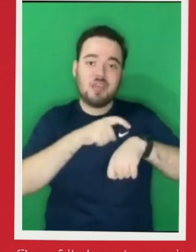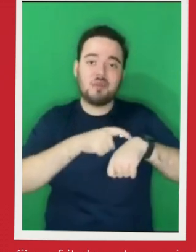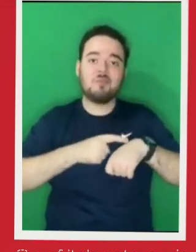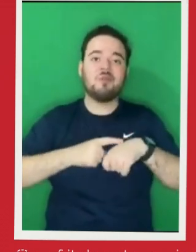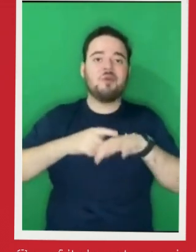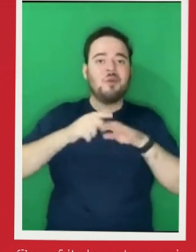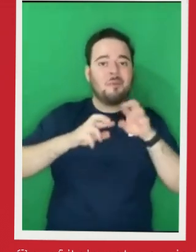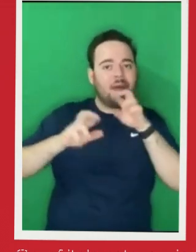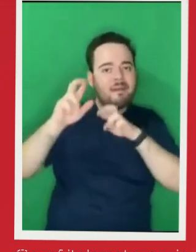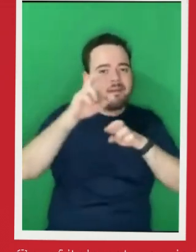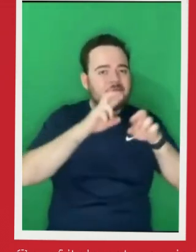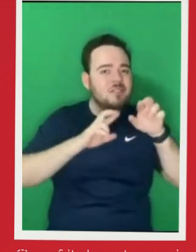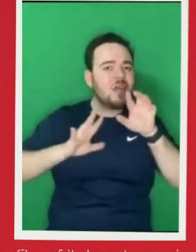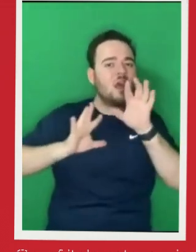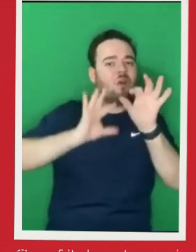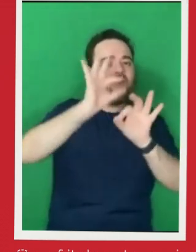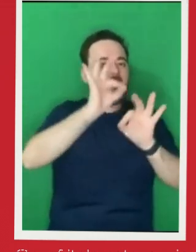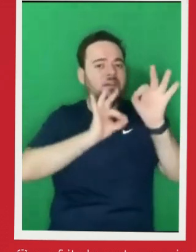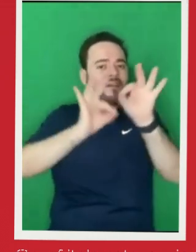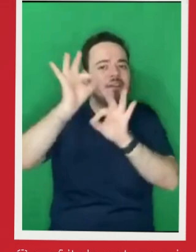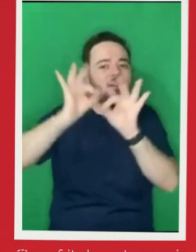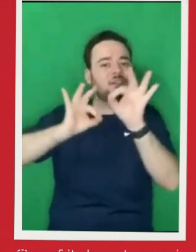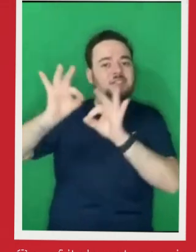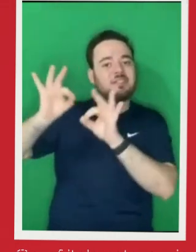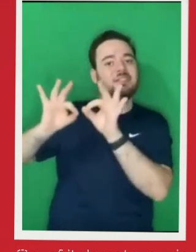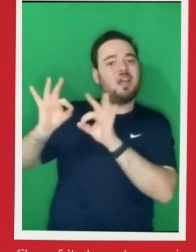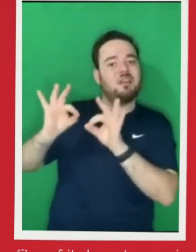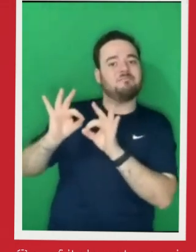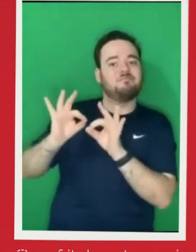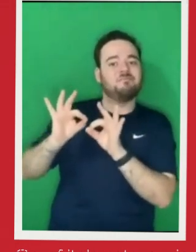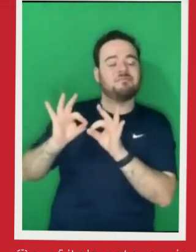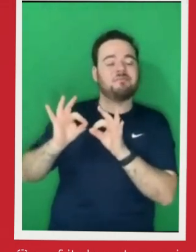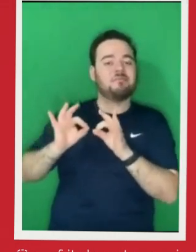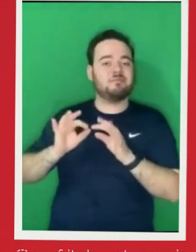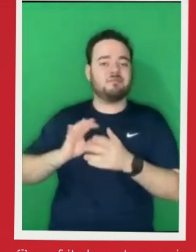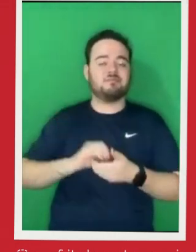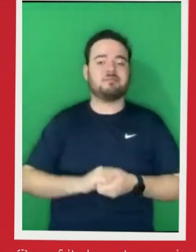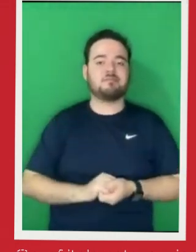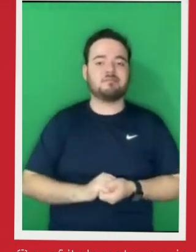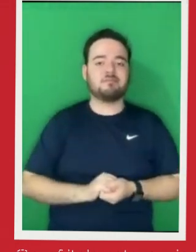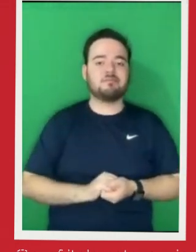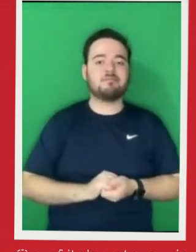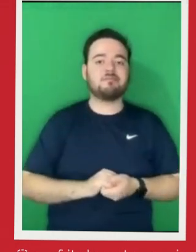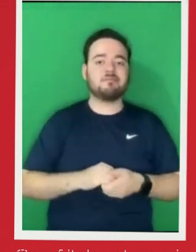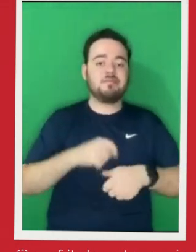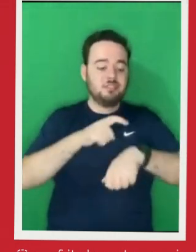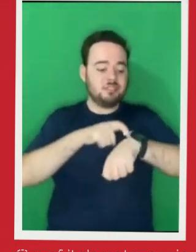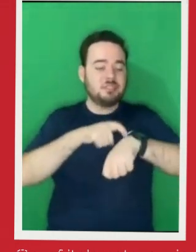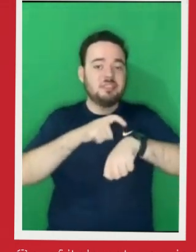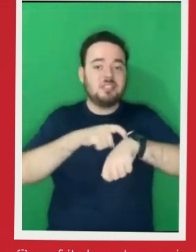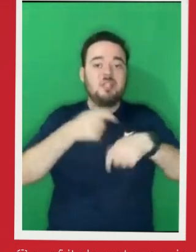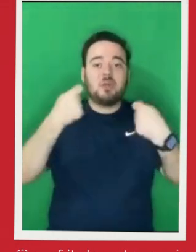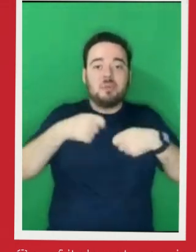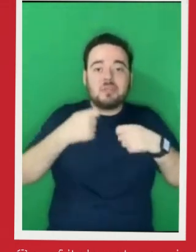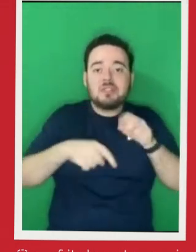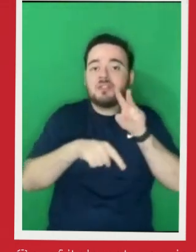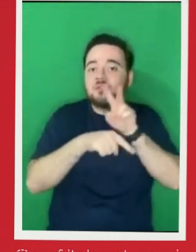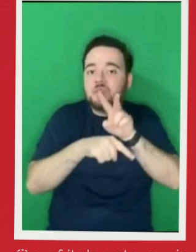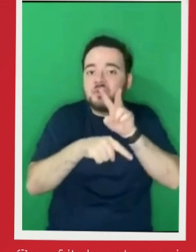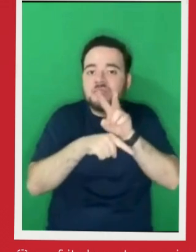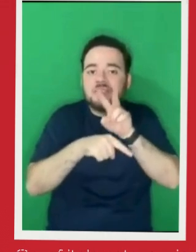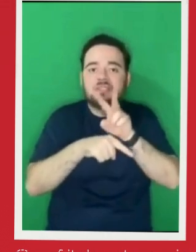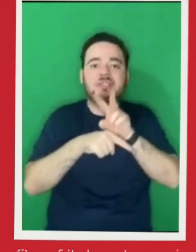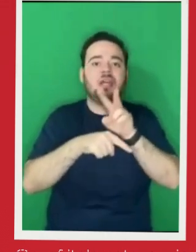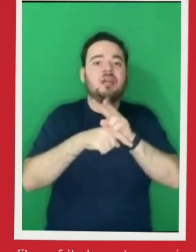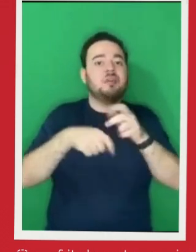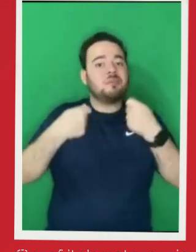precisamos de um tempo suficiente para revisão. E esse tempo não dá para ir nas vésperas antes de entregar. Esse tempo da revisão, ele precisa